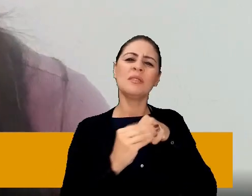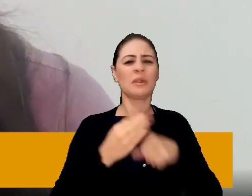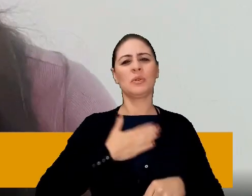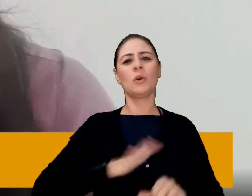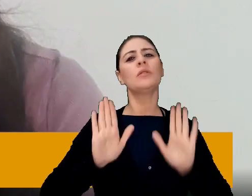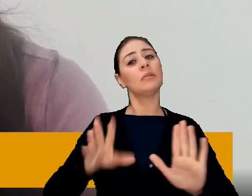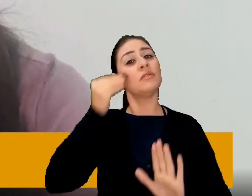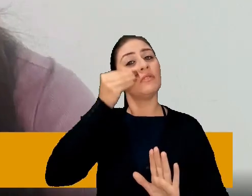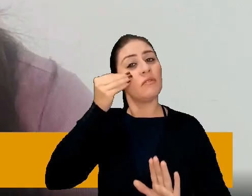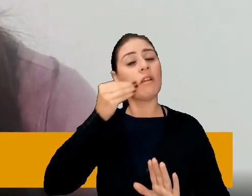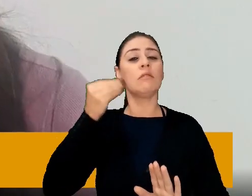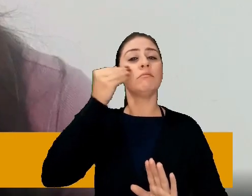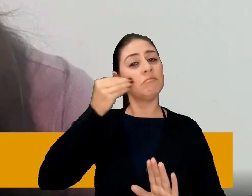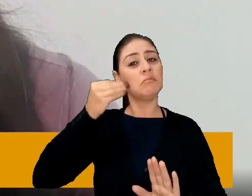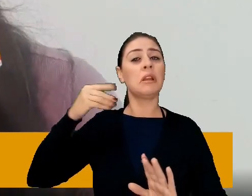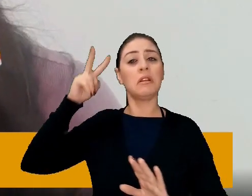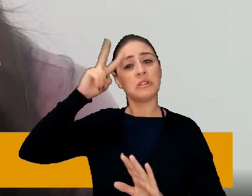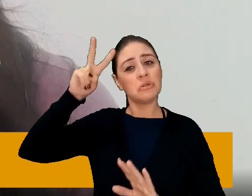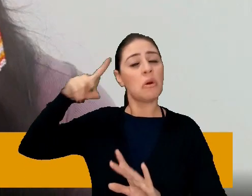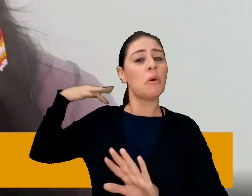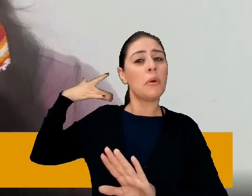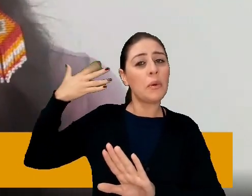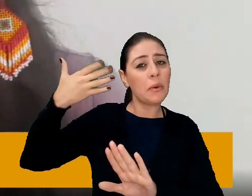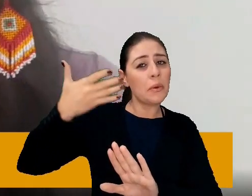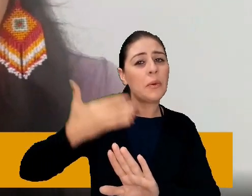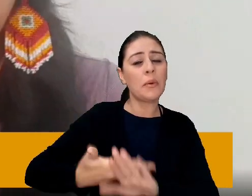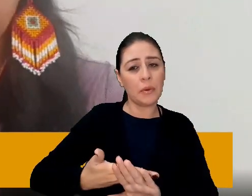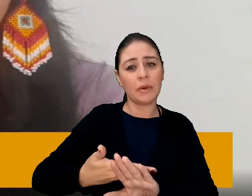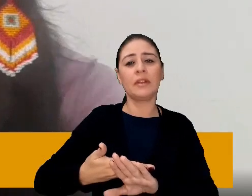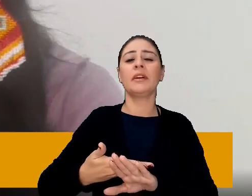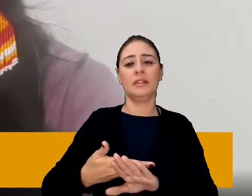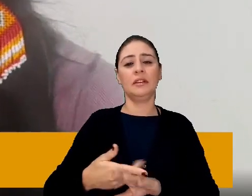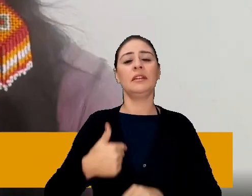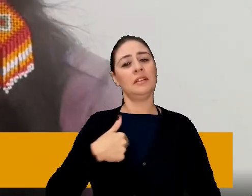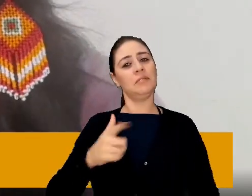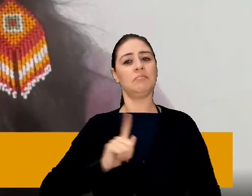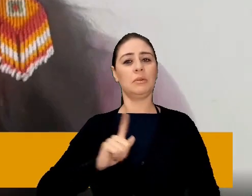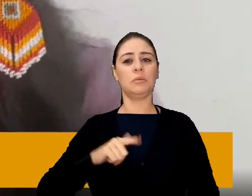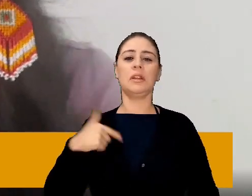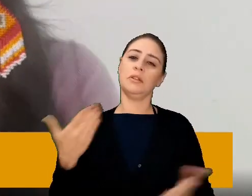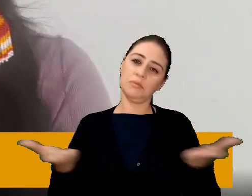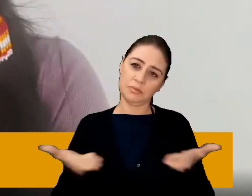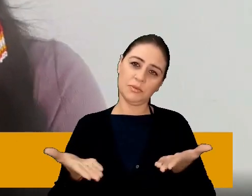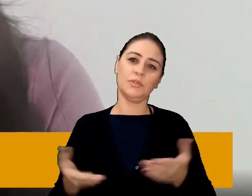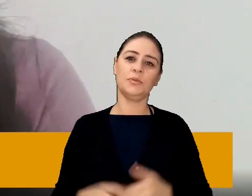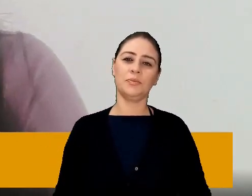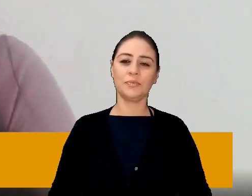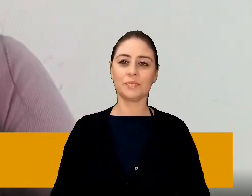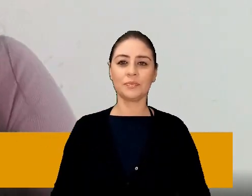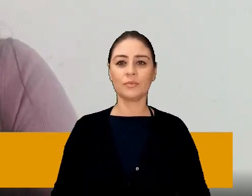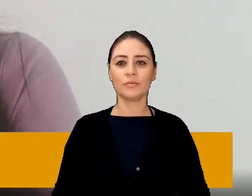mas vivência, trajetória e algumas coisas que têm acontecido aí nessa caminhada que eu me disponibilizo a fazer,